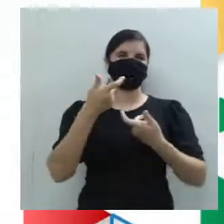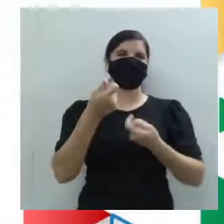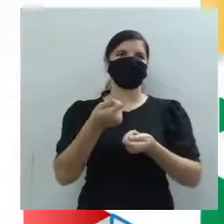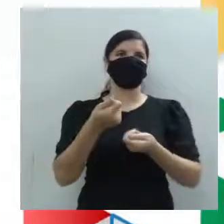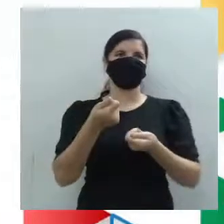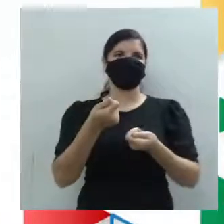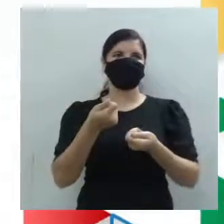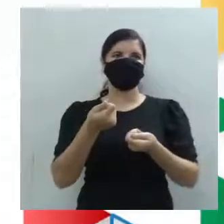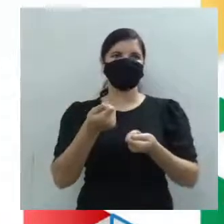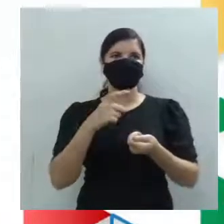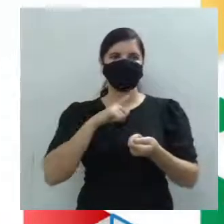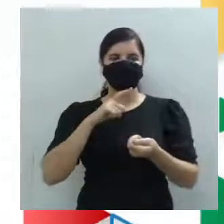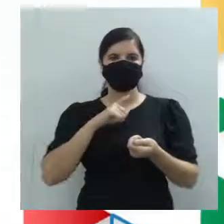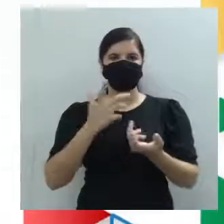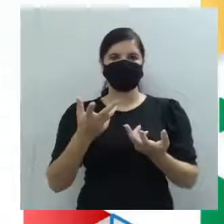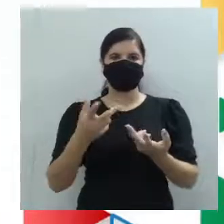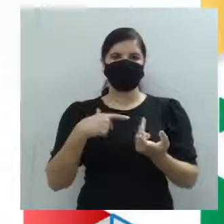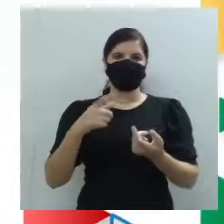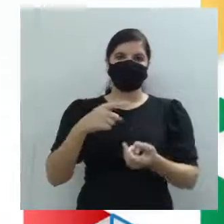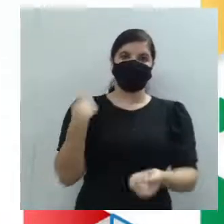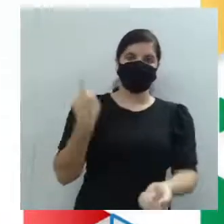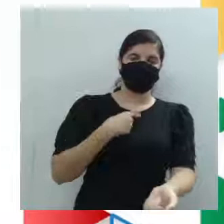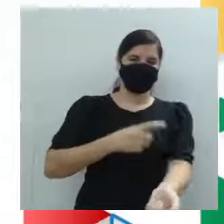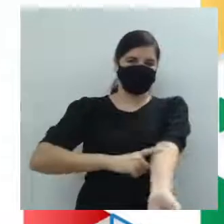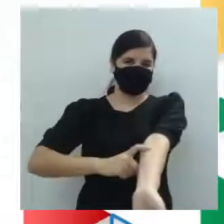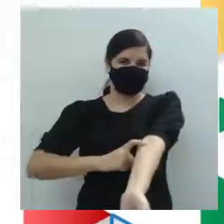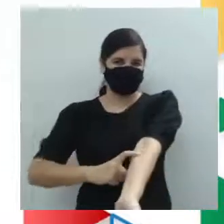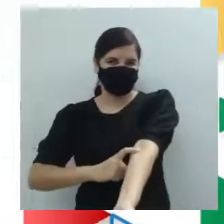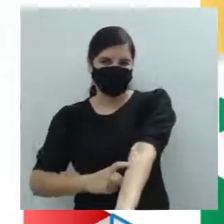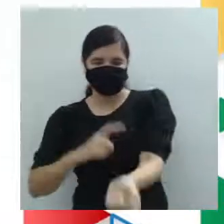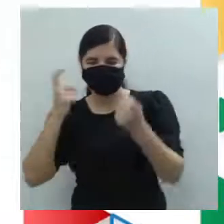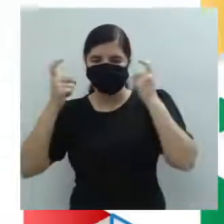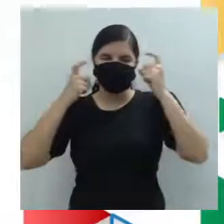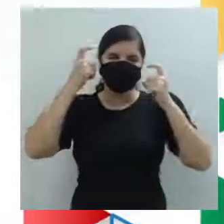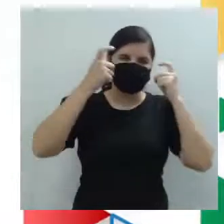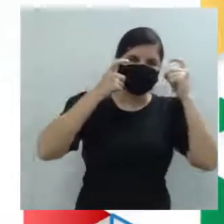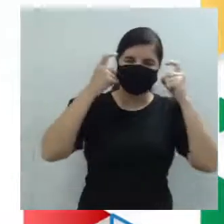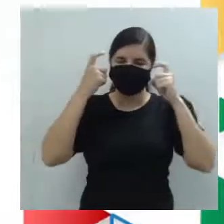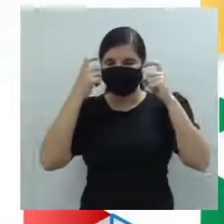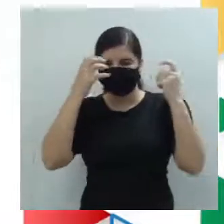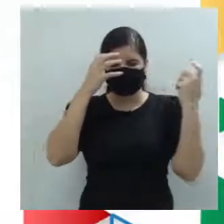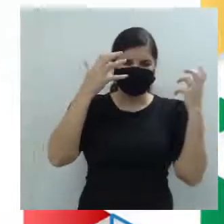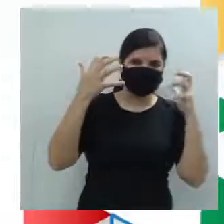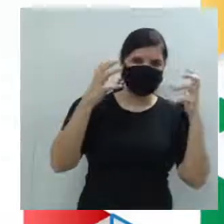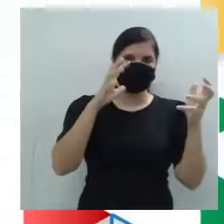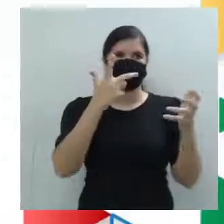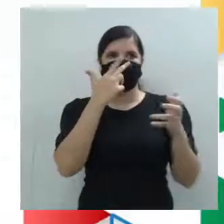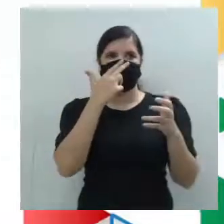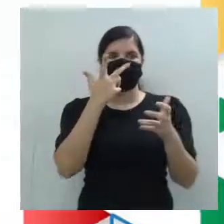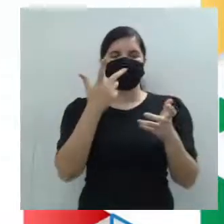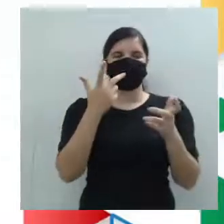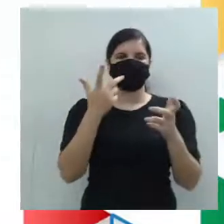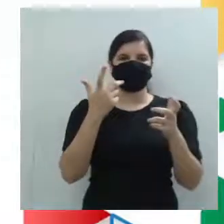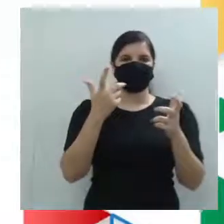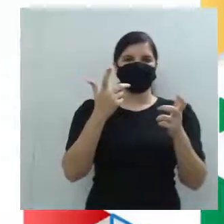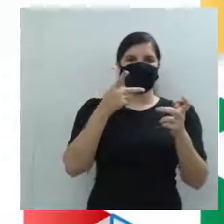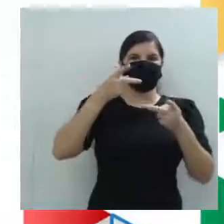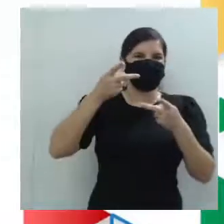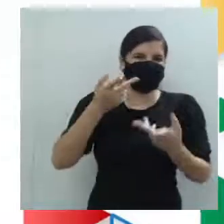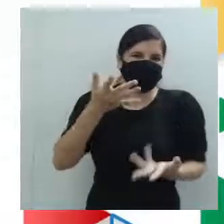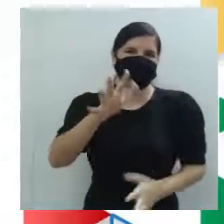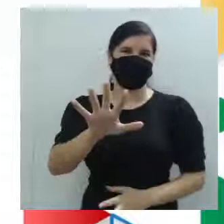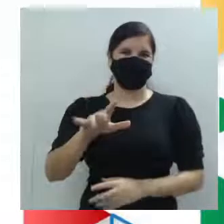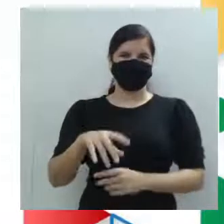que quando estamos tensos, nós temos a tendência de quê? De hesitar na